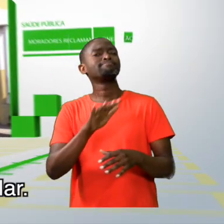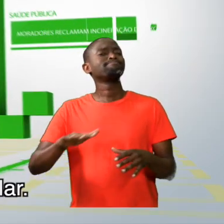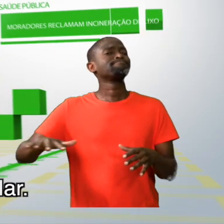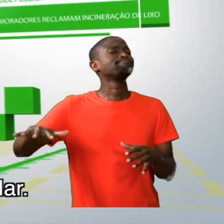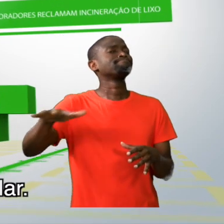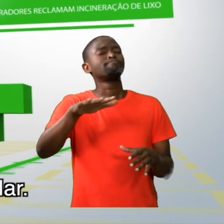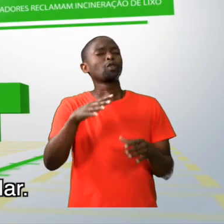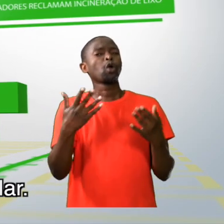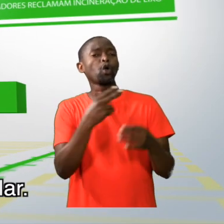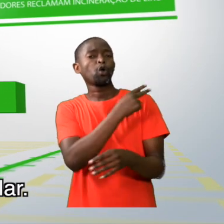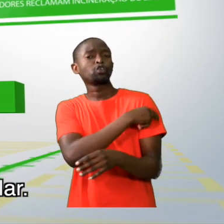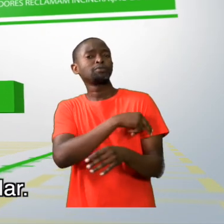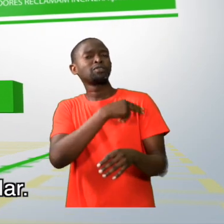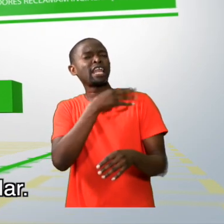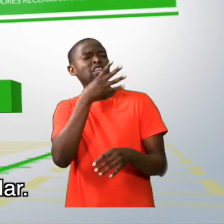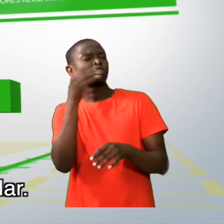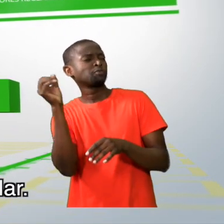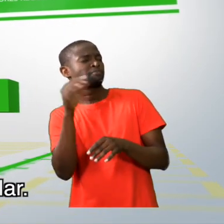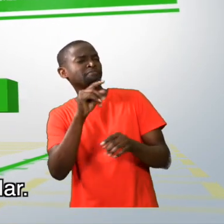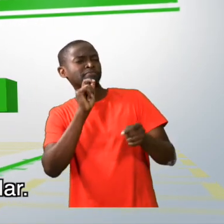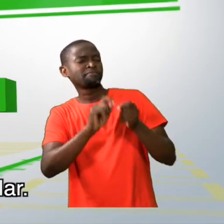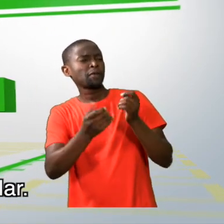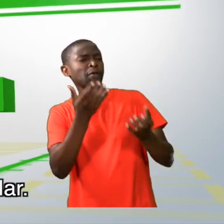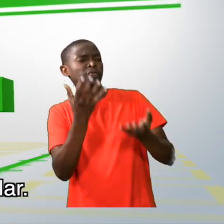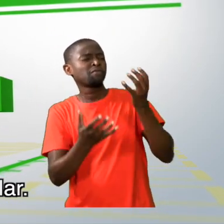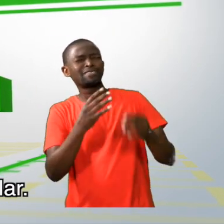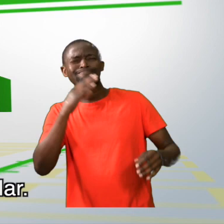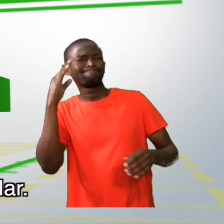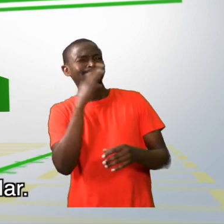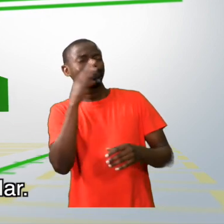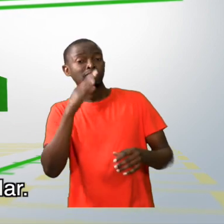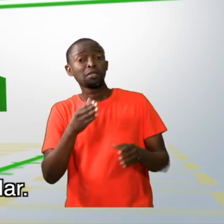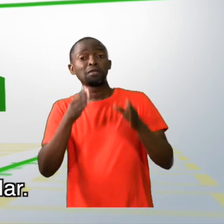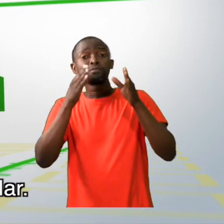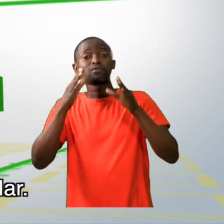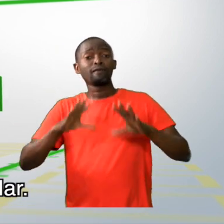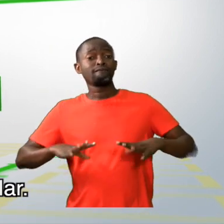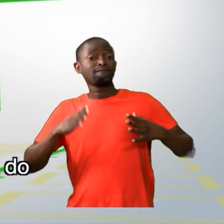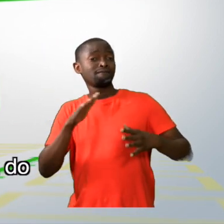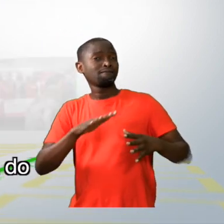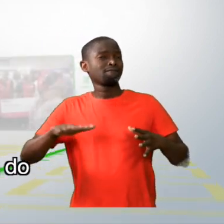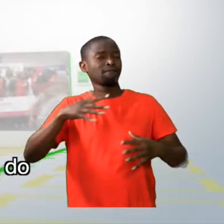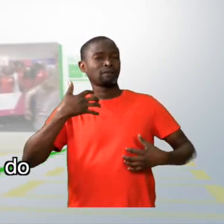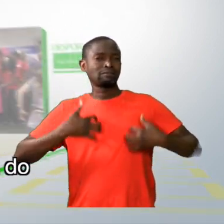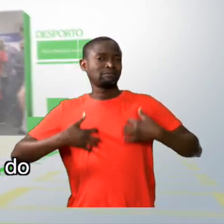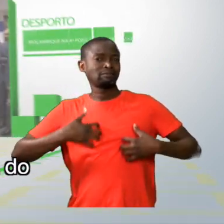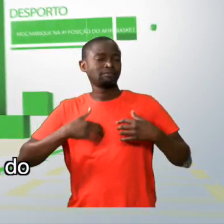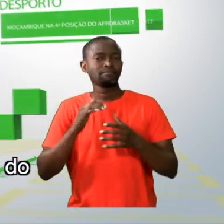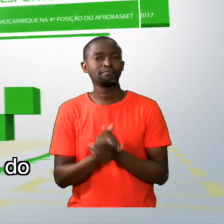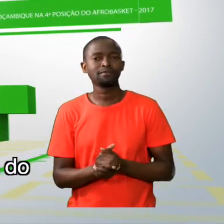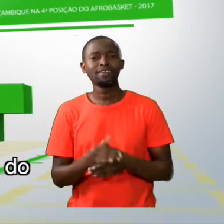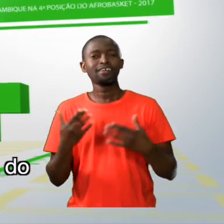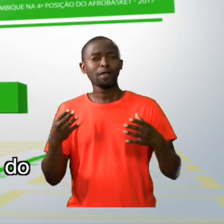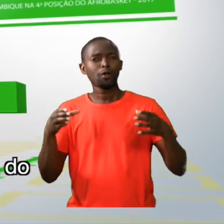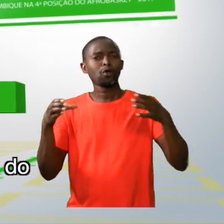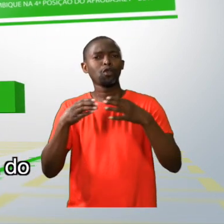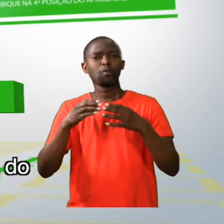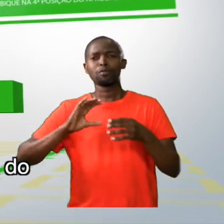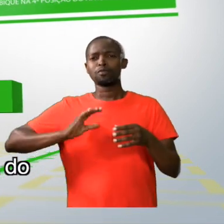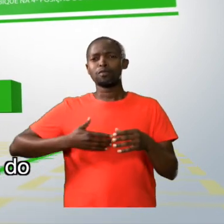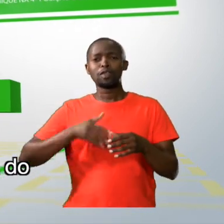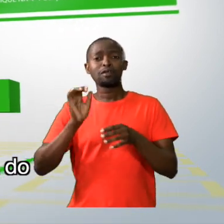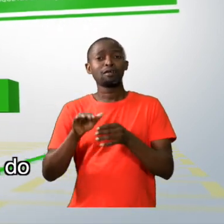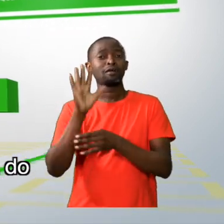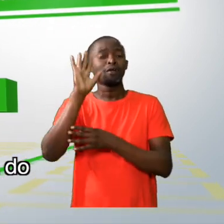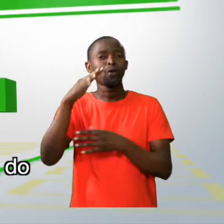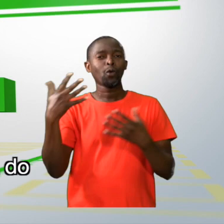Moradores do bairro de Chipamanim estão preocupados com a incineração de nicho hospitalar. Seleção Nacional de Basketball